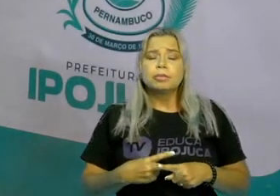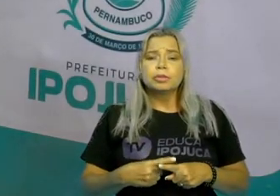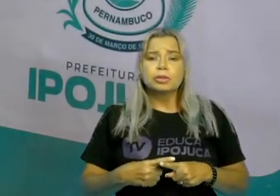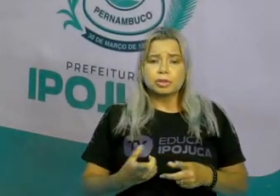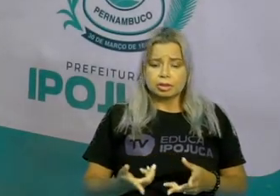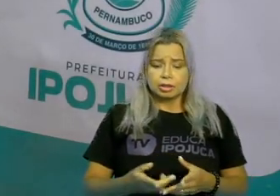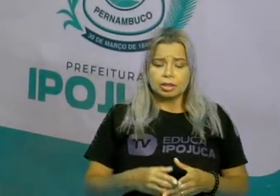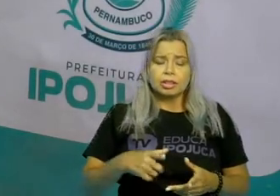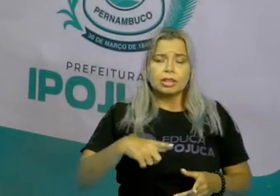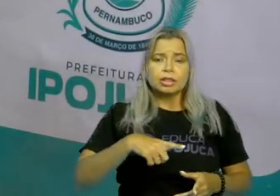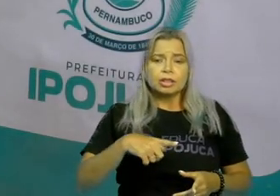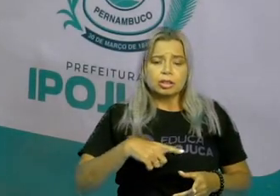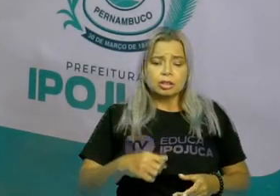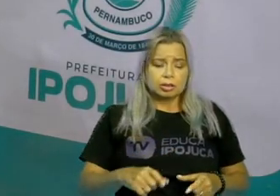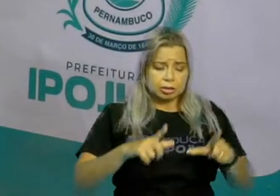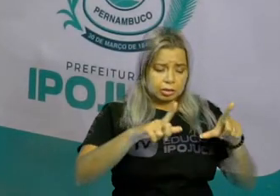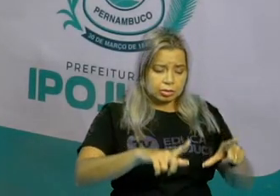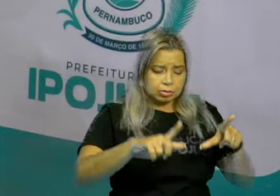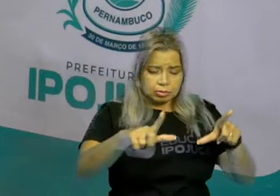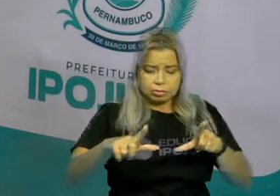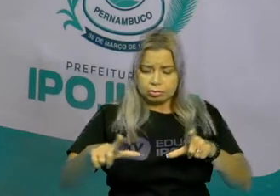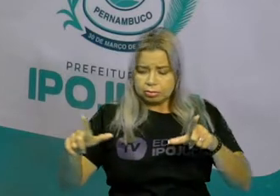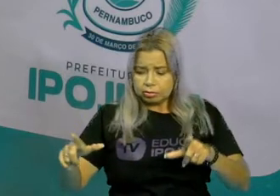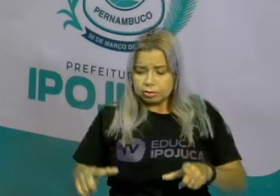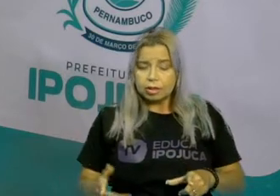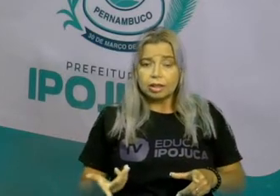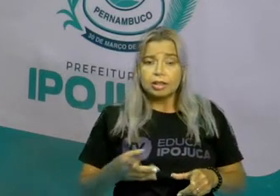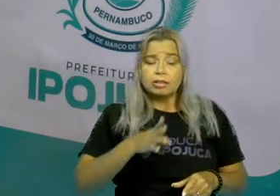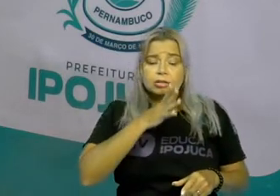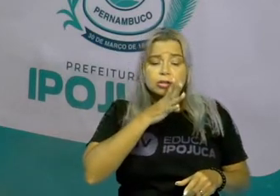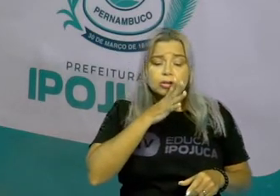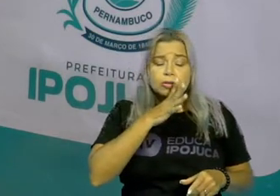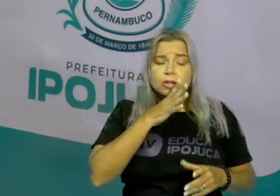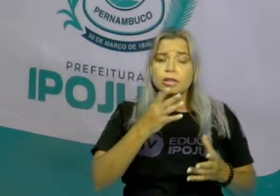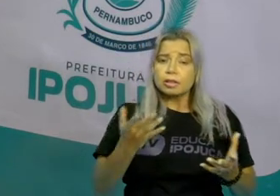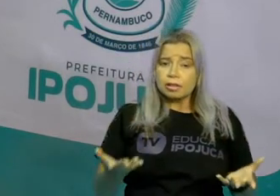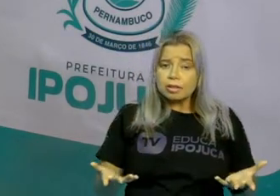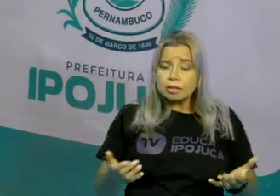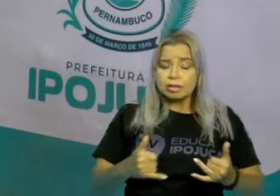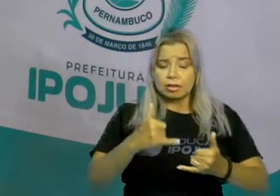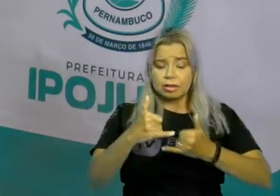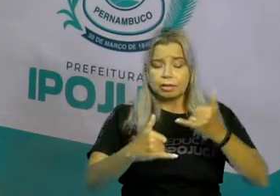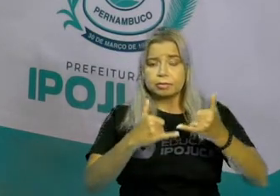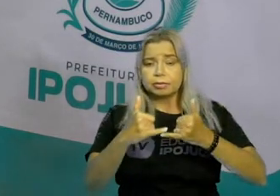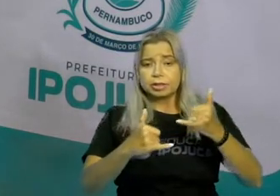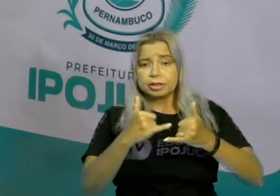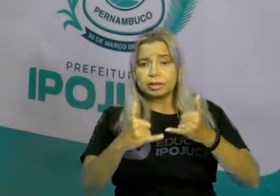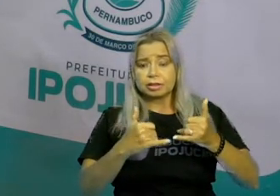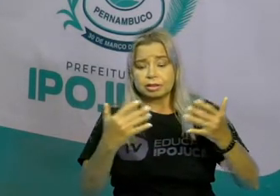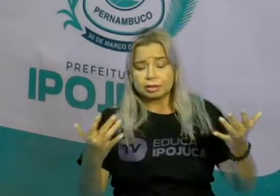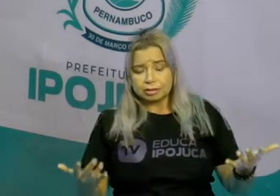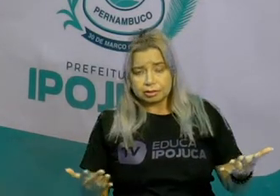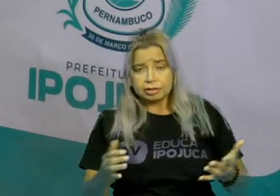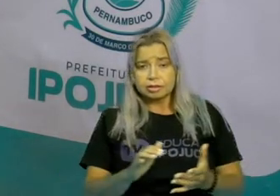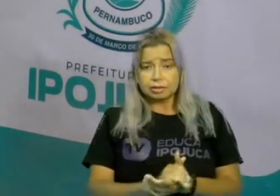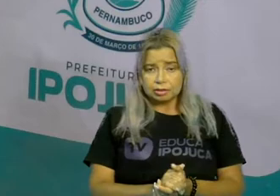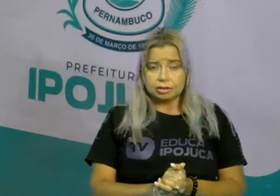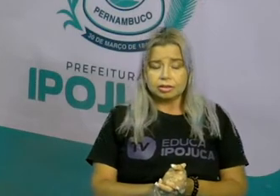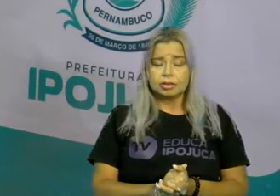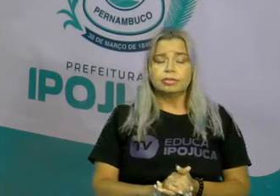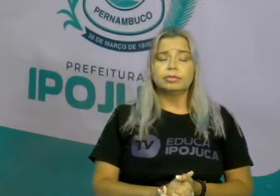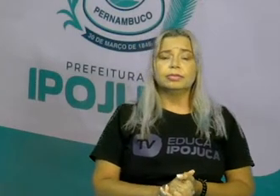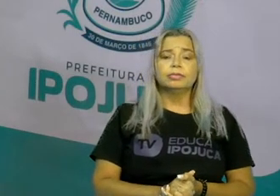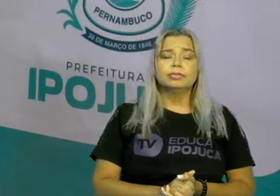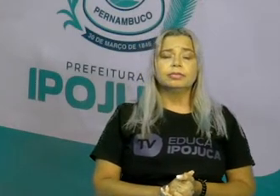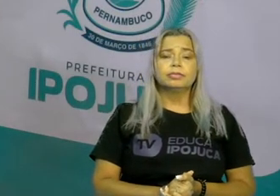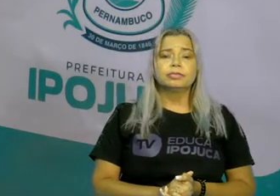eu estou explorando esse ambiente. Como também o ambiente do jogo, que a gente cria, né? Naquele momento da